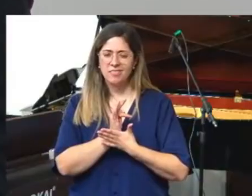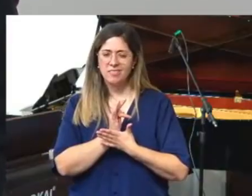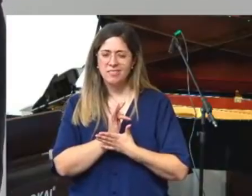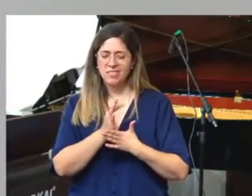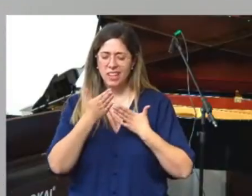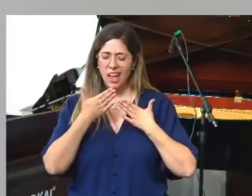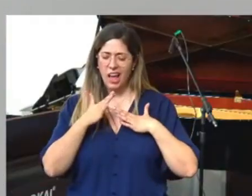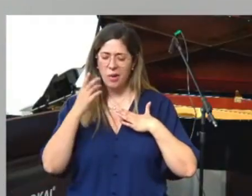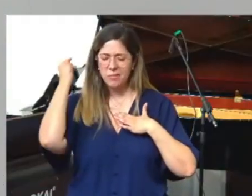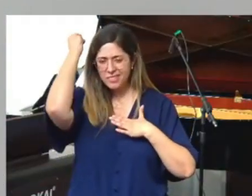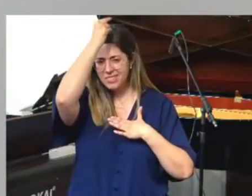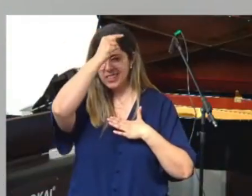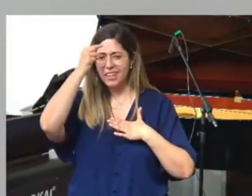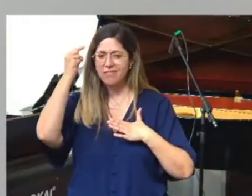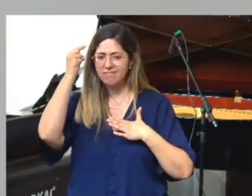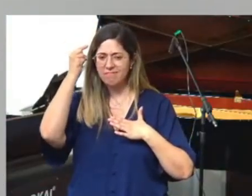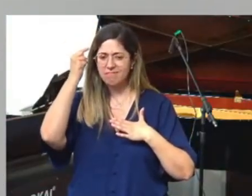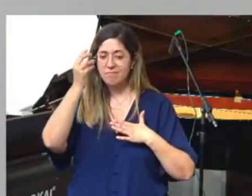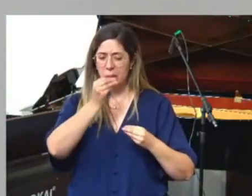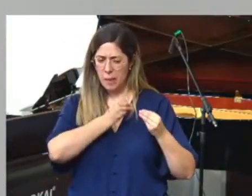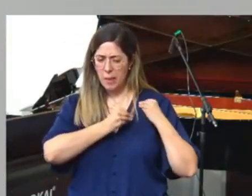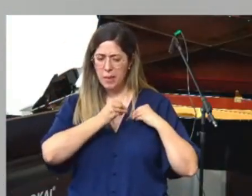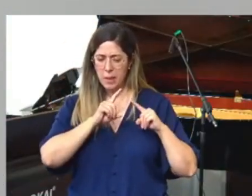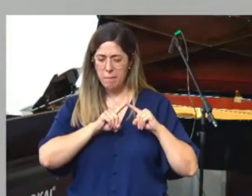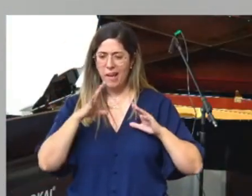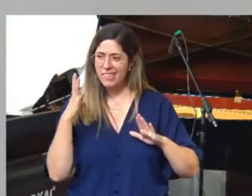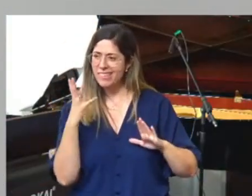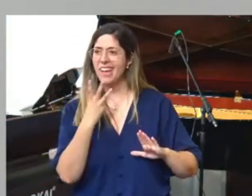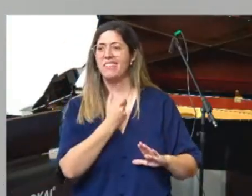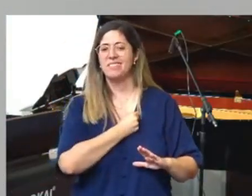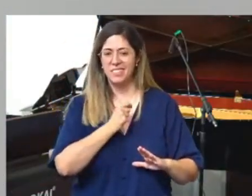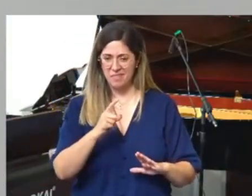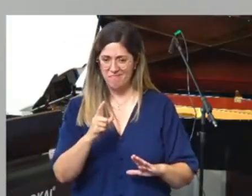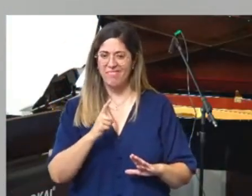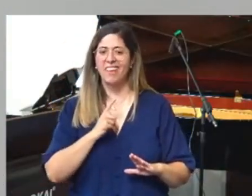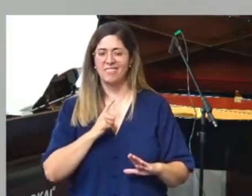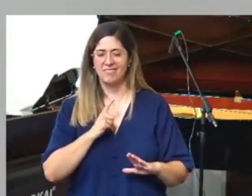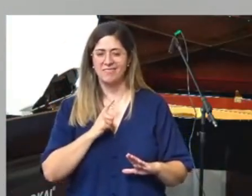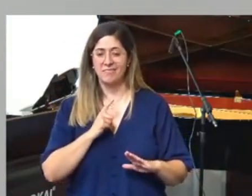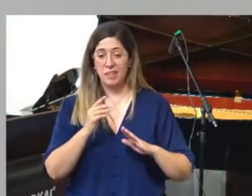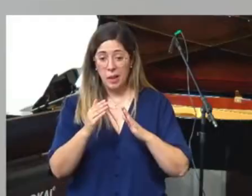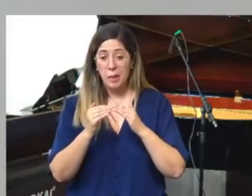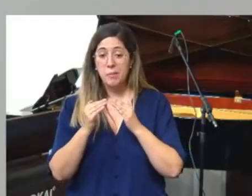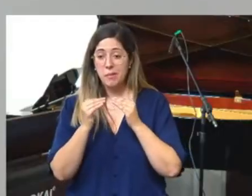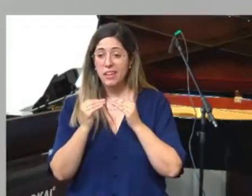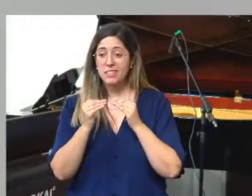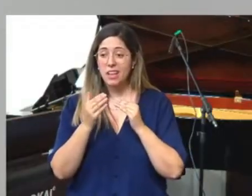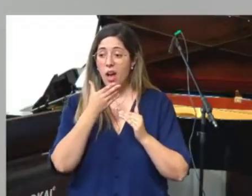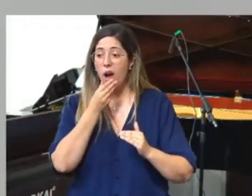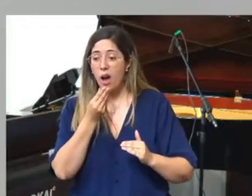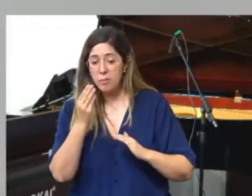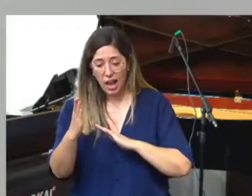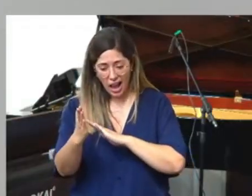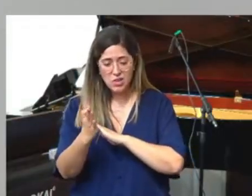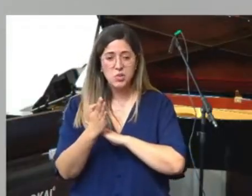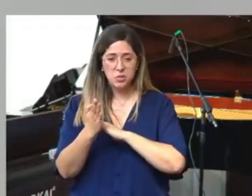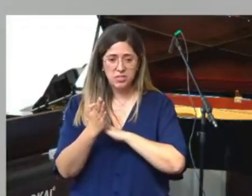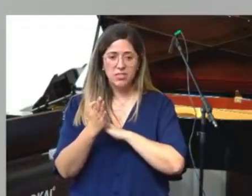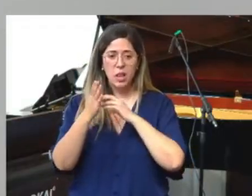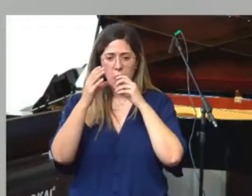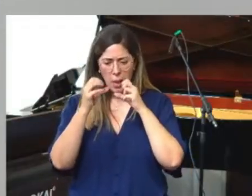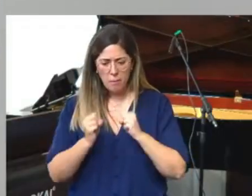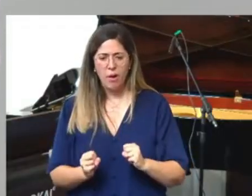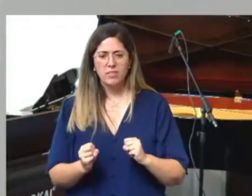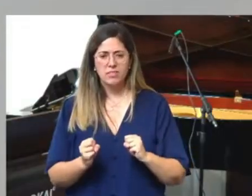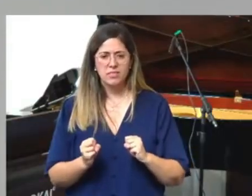discretas, santas, pecadoras, mas resgatadas pela graça de Deus. Peça ajuda a homens que possam caminhar